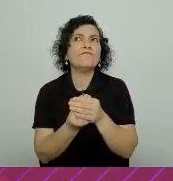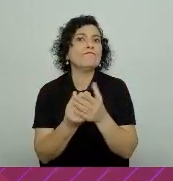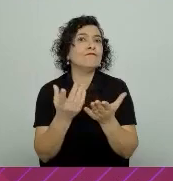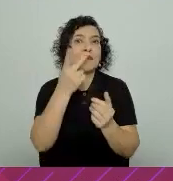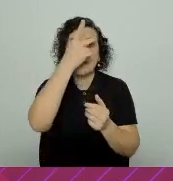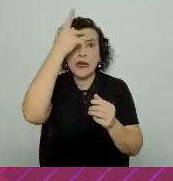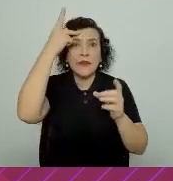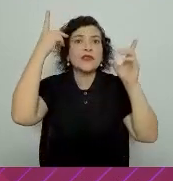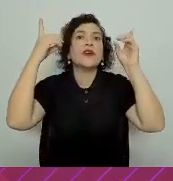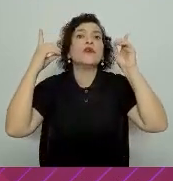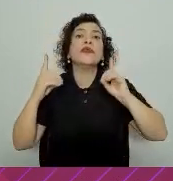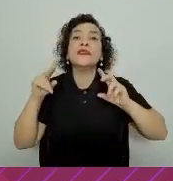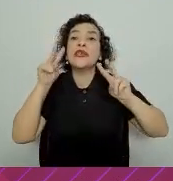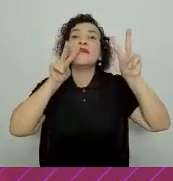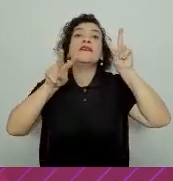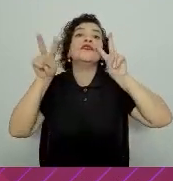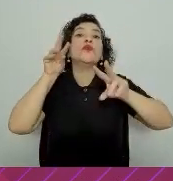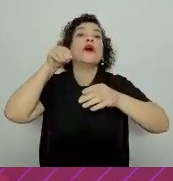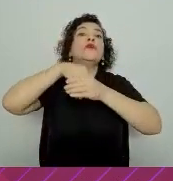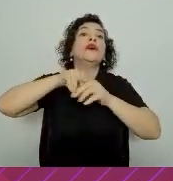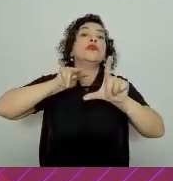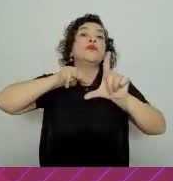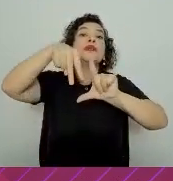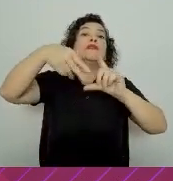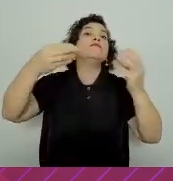com deficiência visual na metade